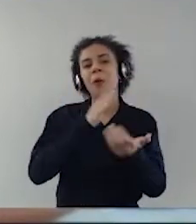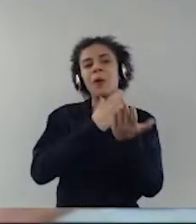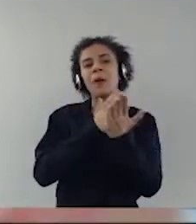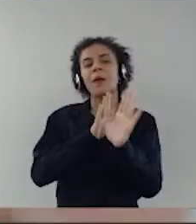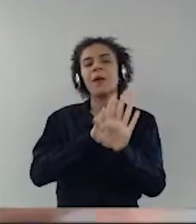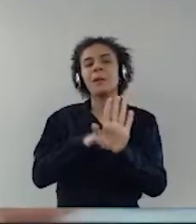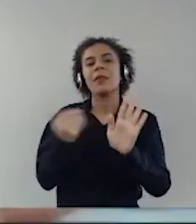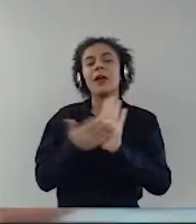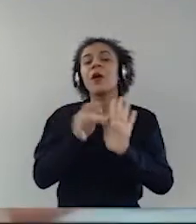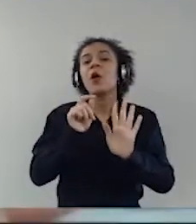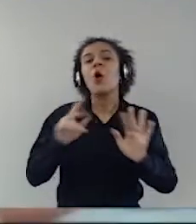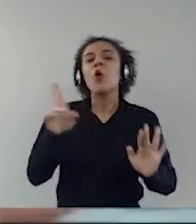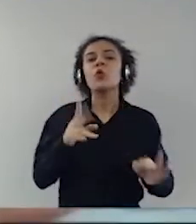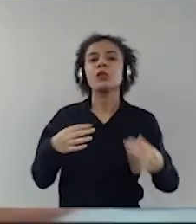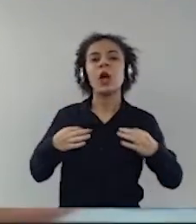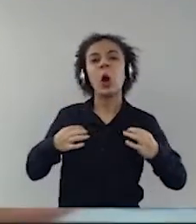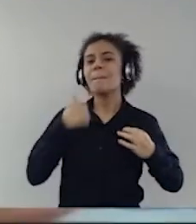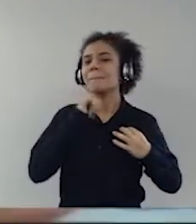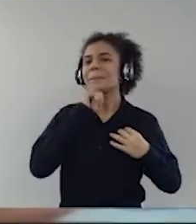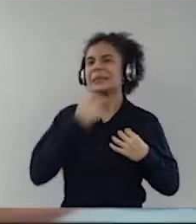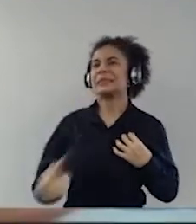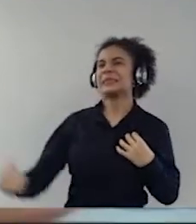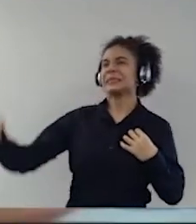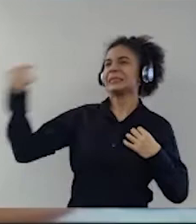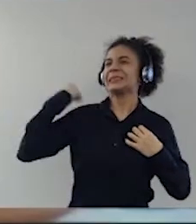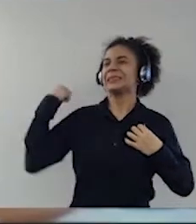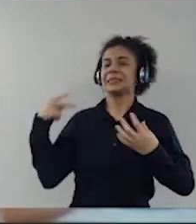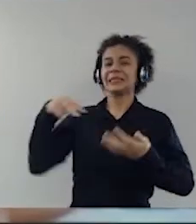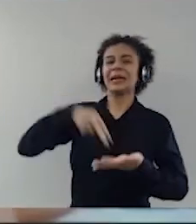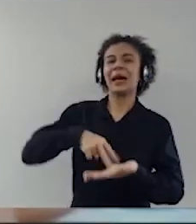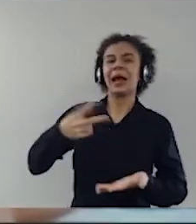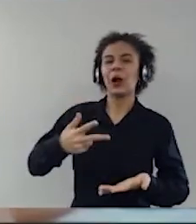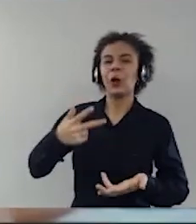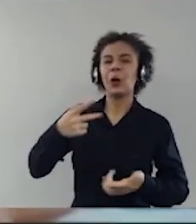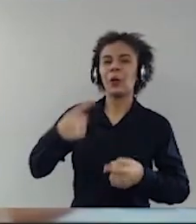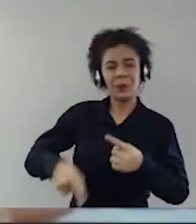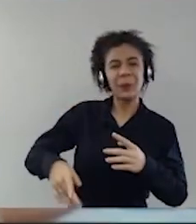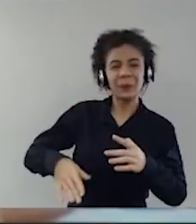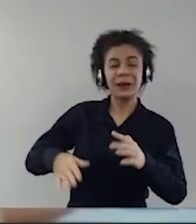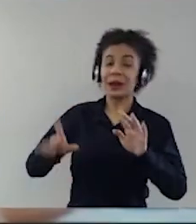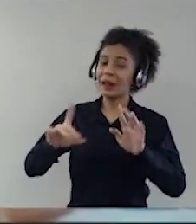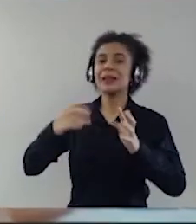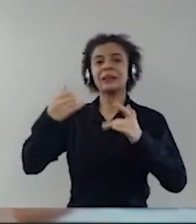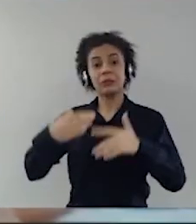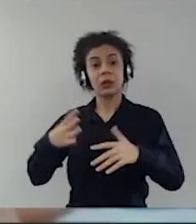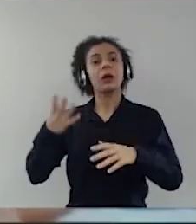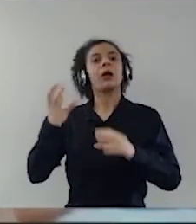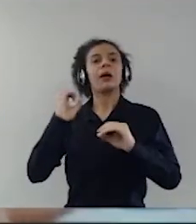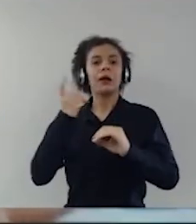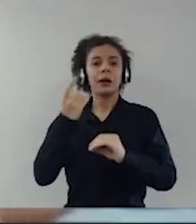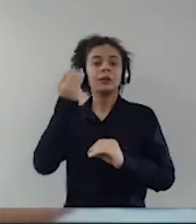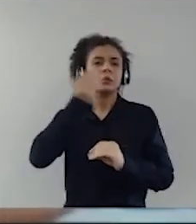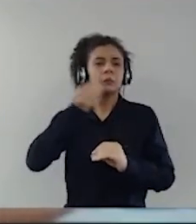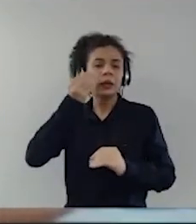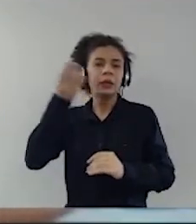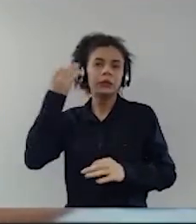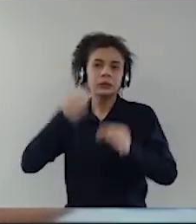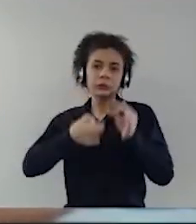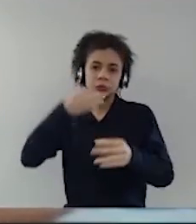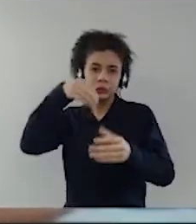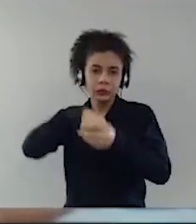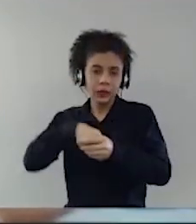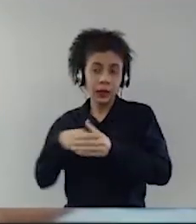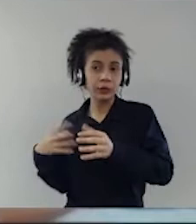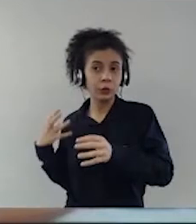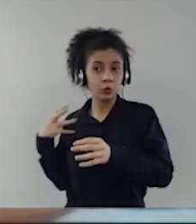novo normal, talvez o novo tenha sentido nessa perspectiva. Ao mesmo tempo, eu fico pensando